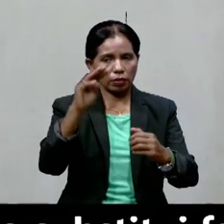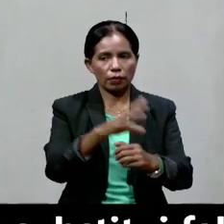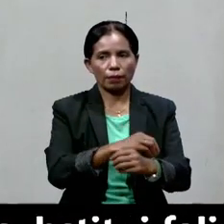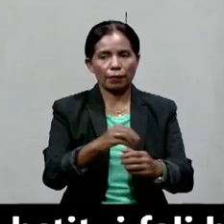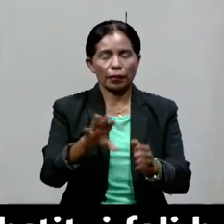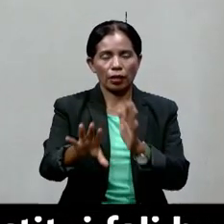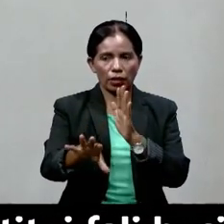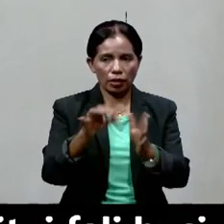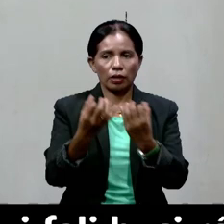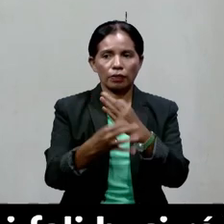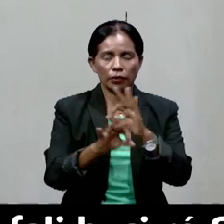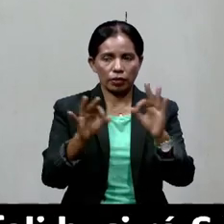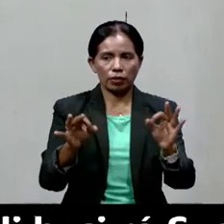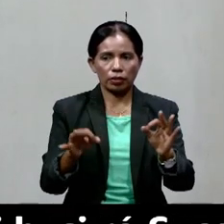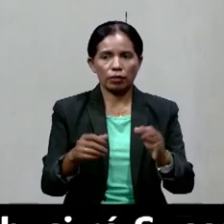nomeia Tiona